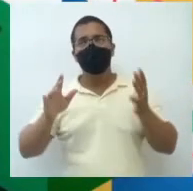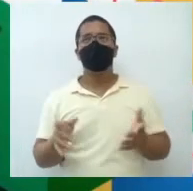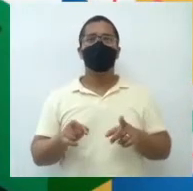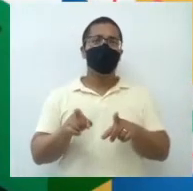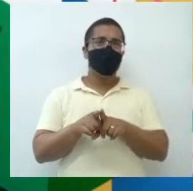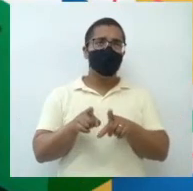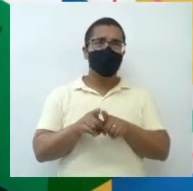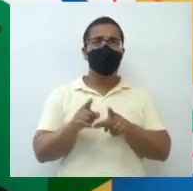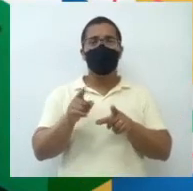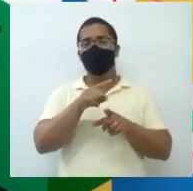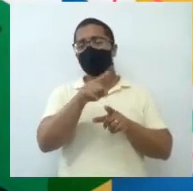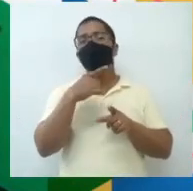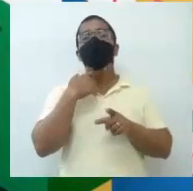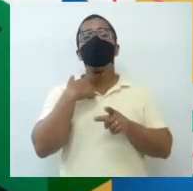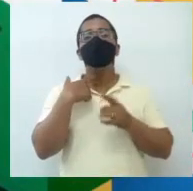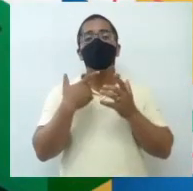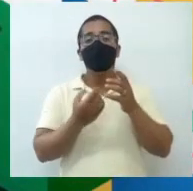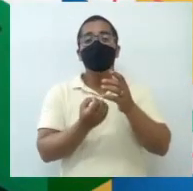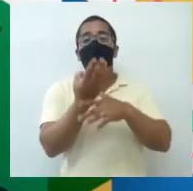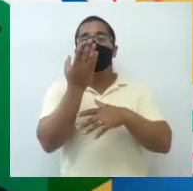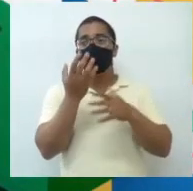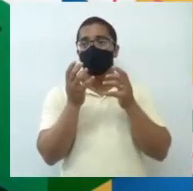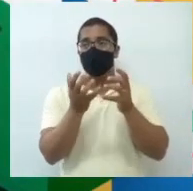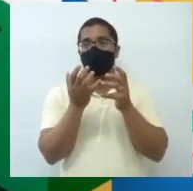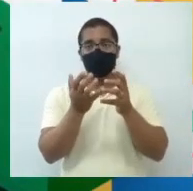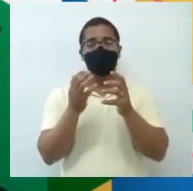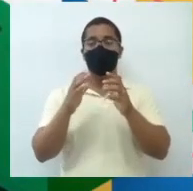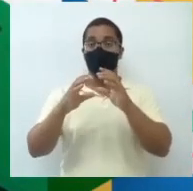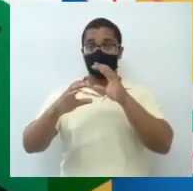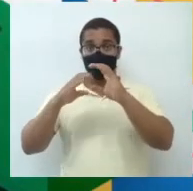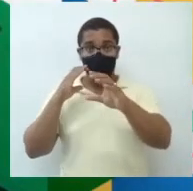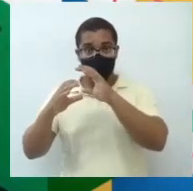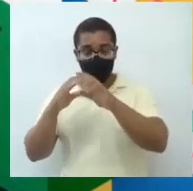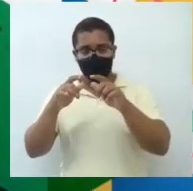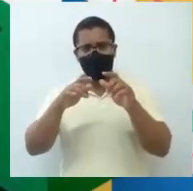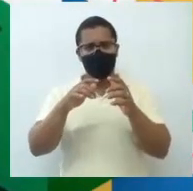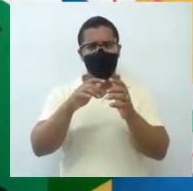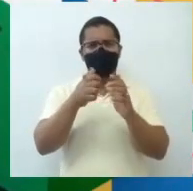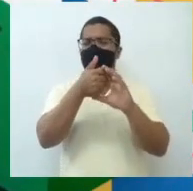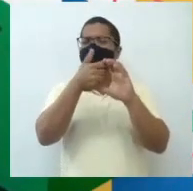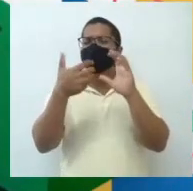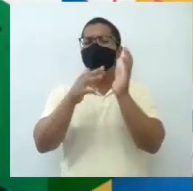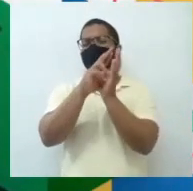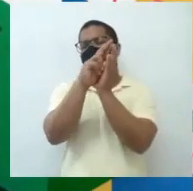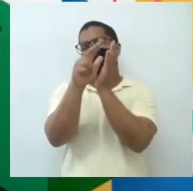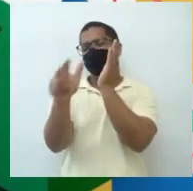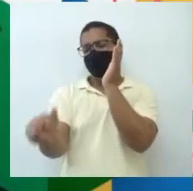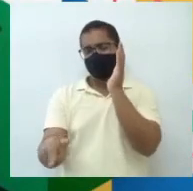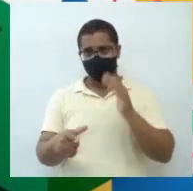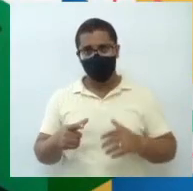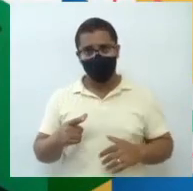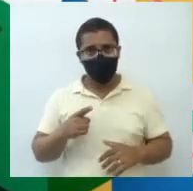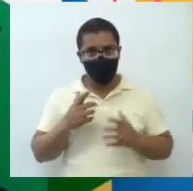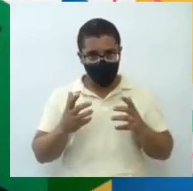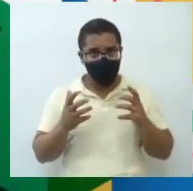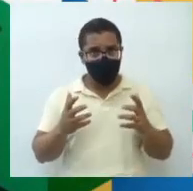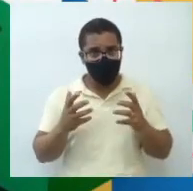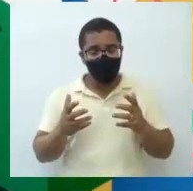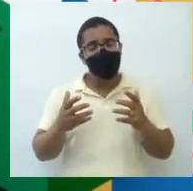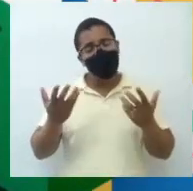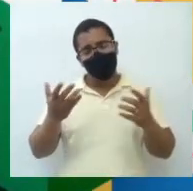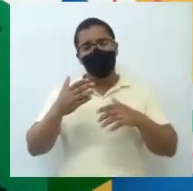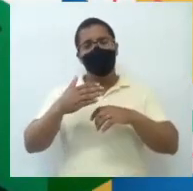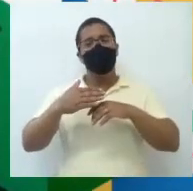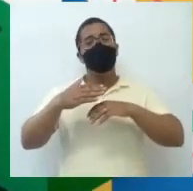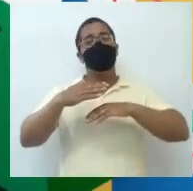quando você quer desenvolver a questão da como em vários aspectos em diversas